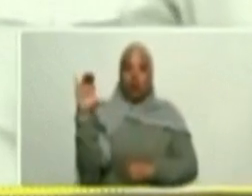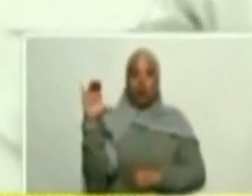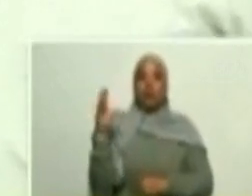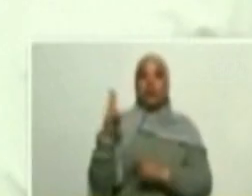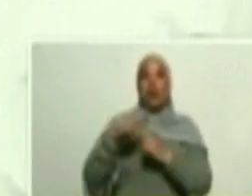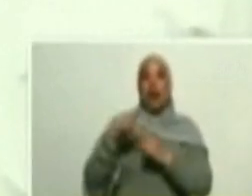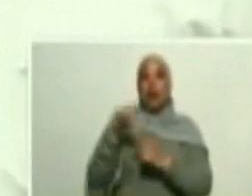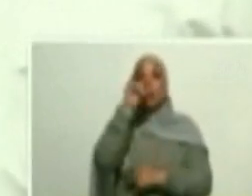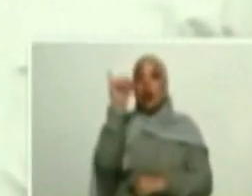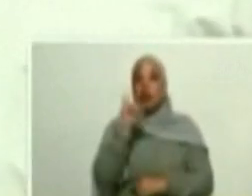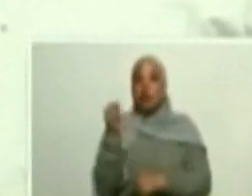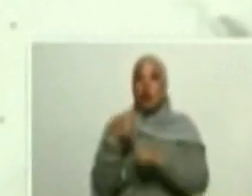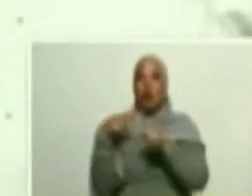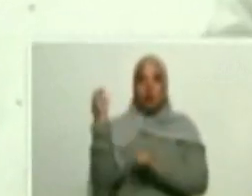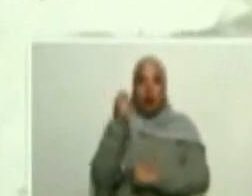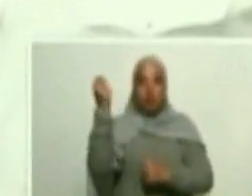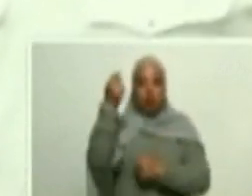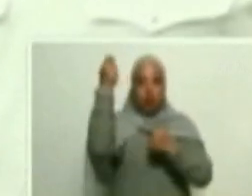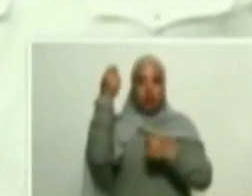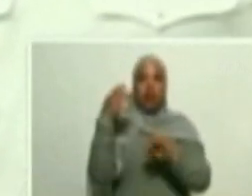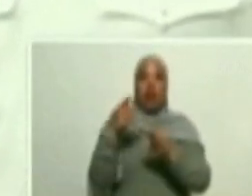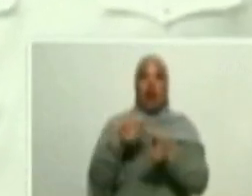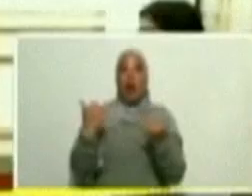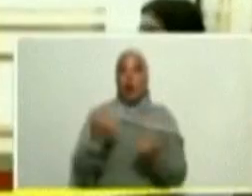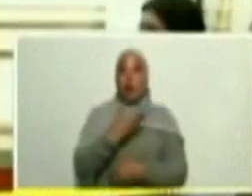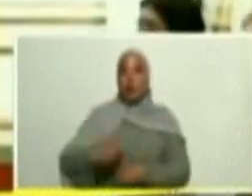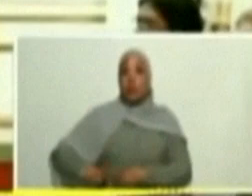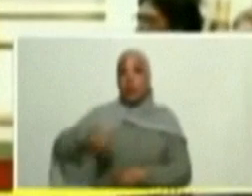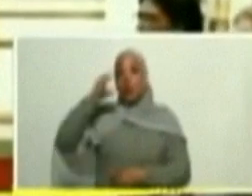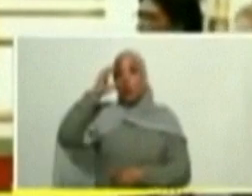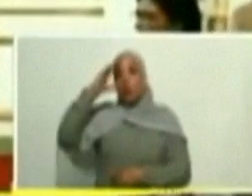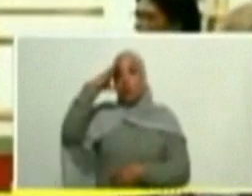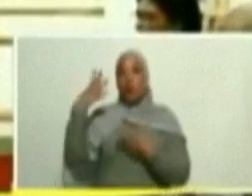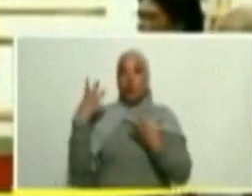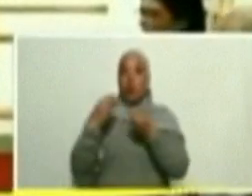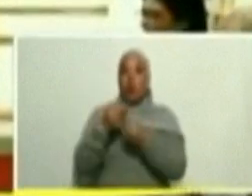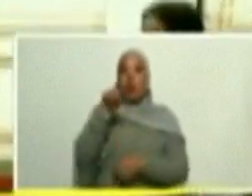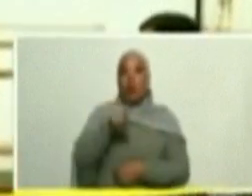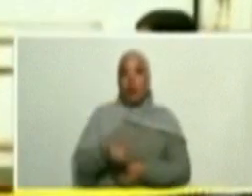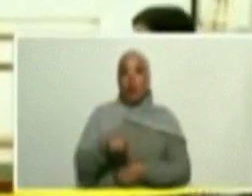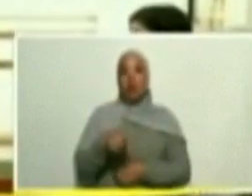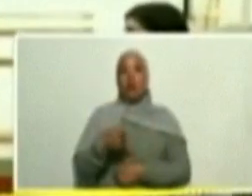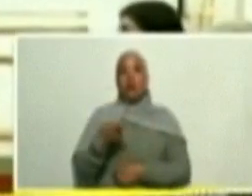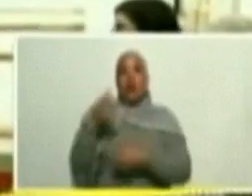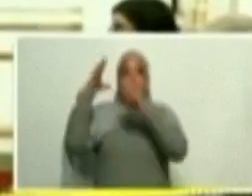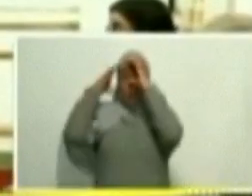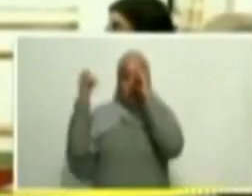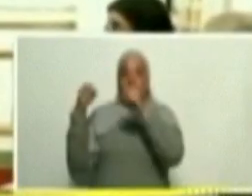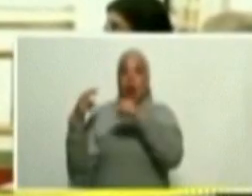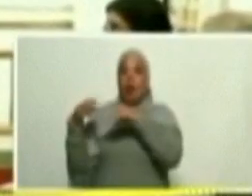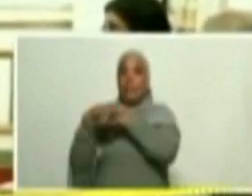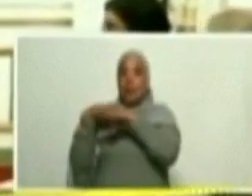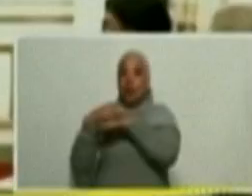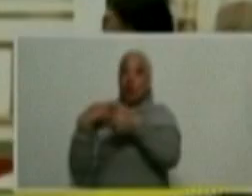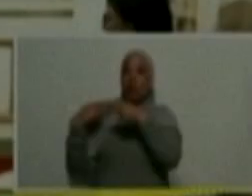Petro não divulgaram a agenda desta segunda reunião mas temas como segurança das Fronteiras e diálogos do governo colombiano com As guerrilhas armadas devem estar em